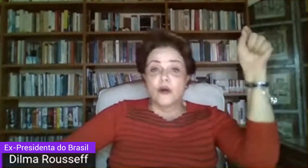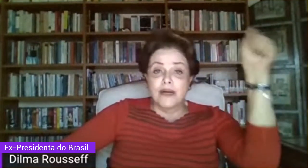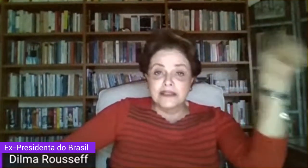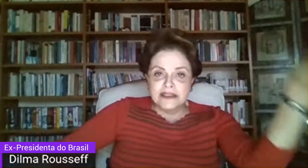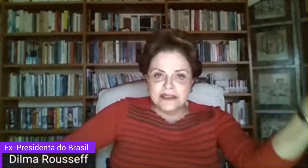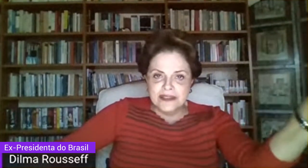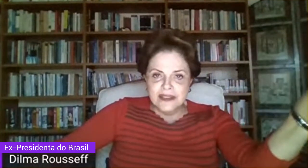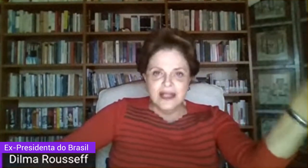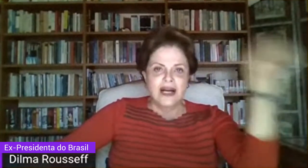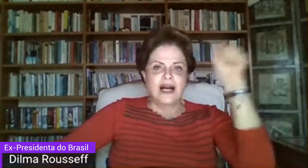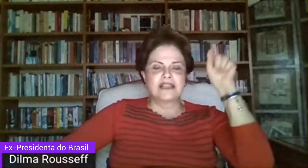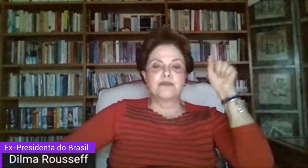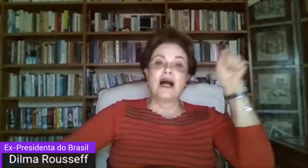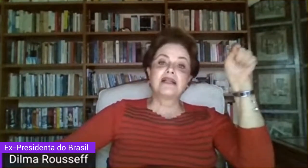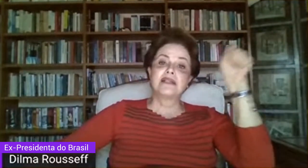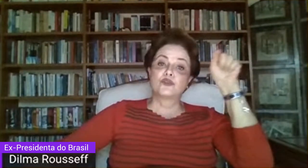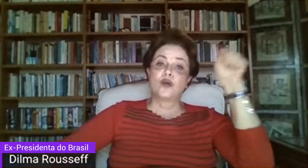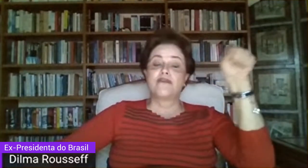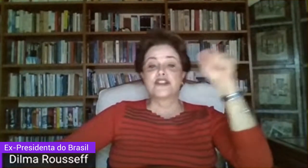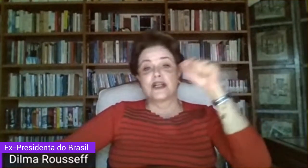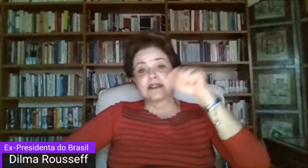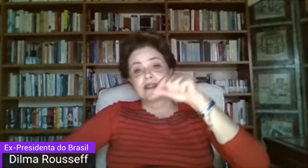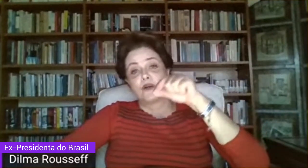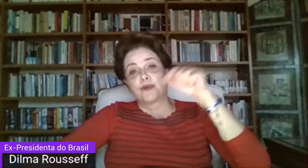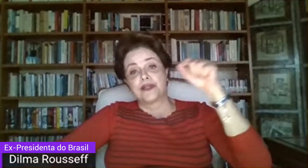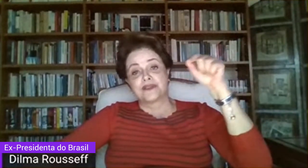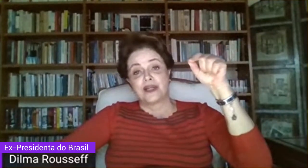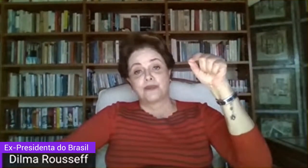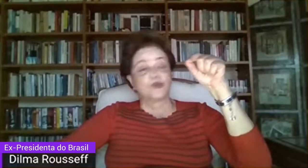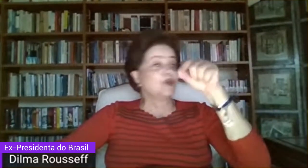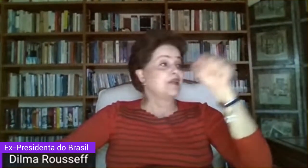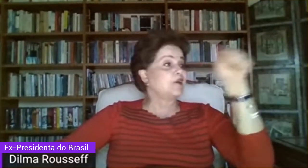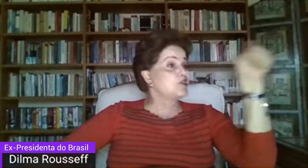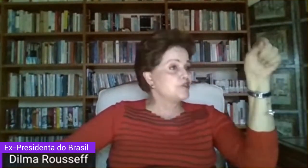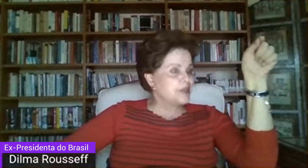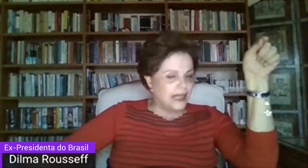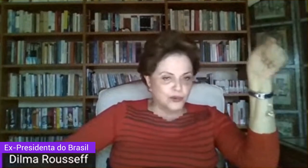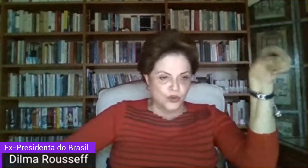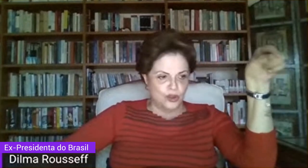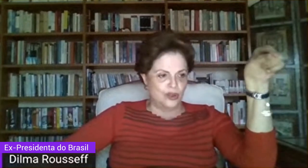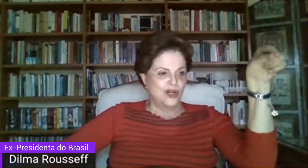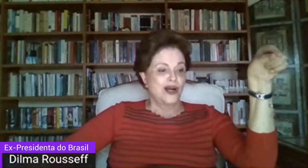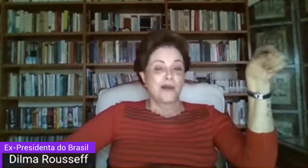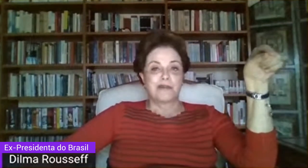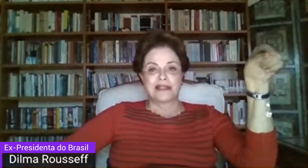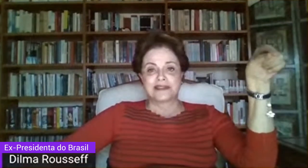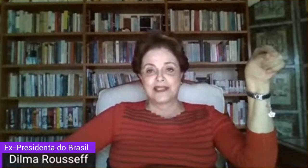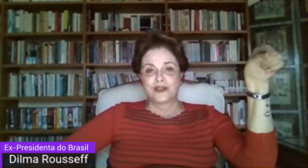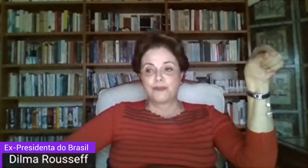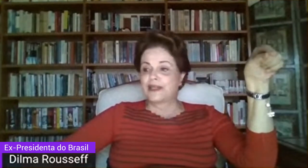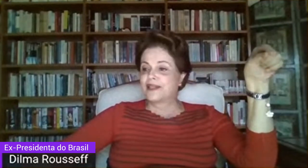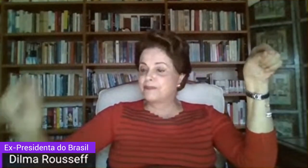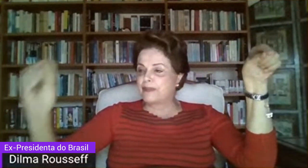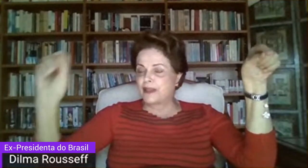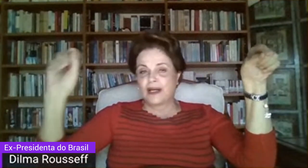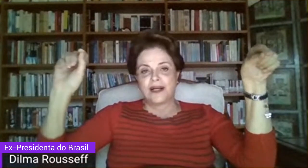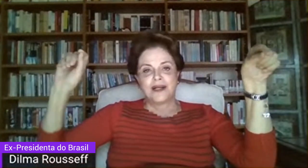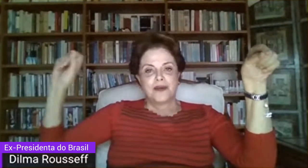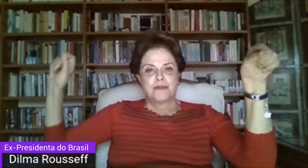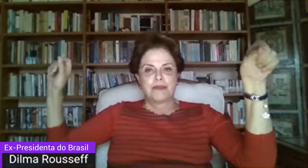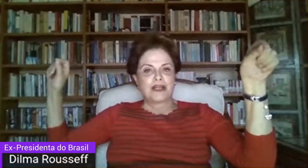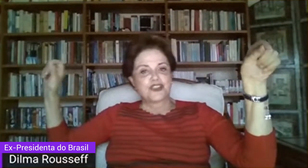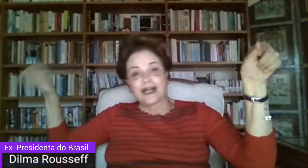máquinas em informações as máquinas nova geração por exemplo do liquidificador passando